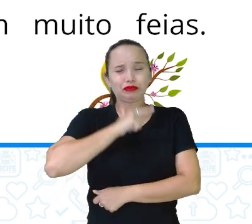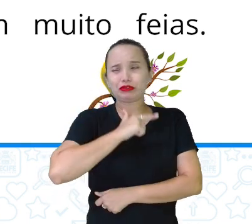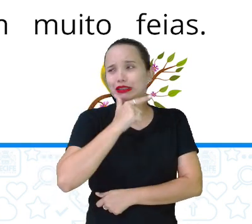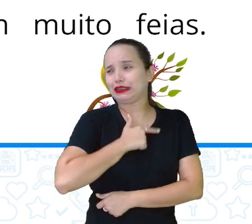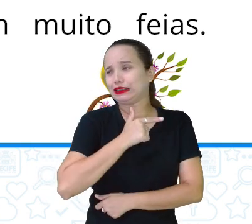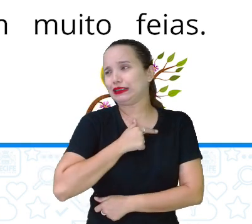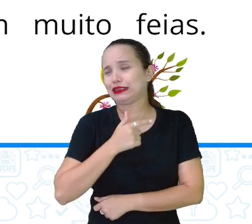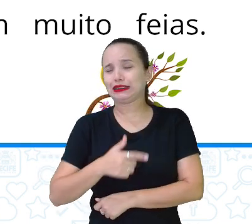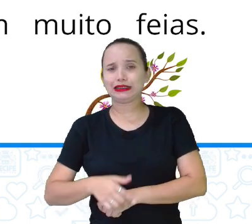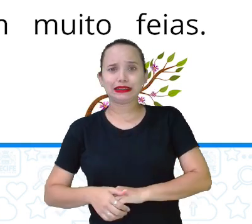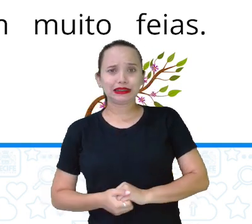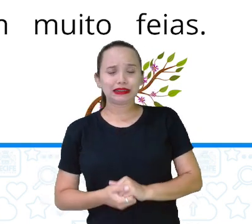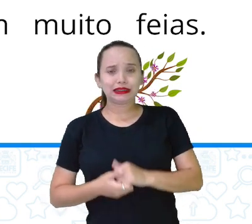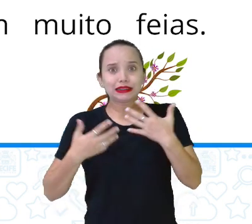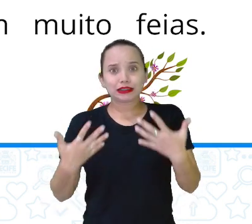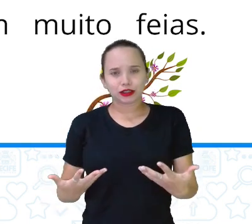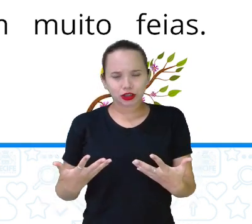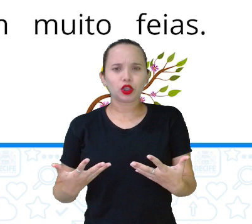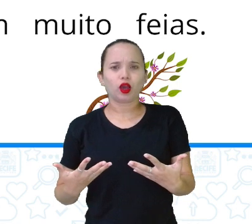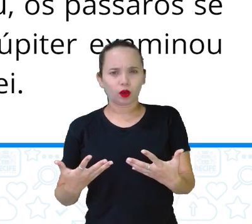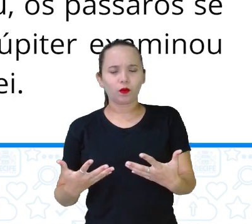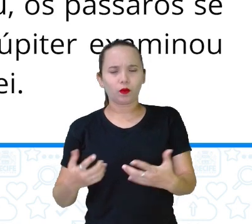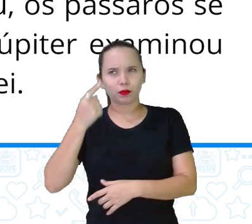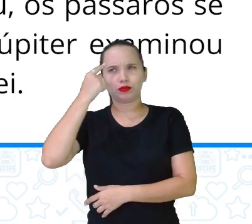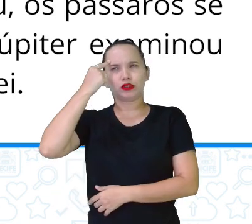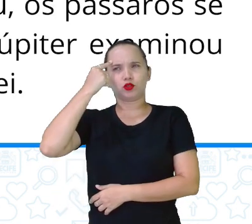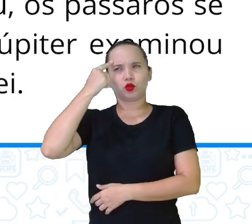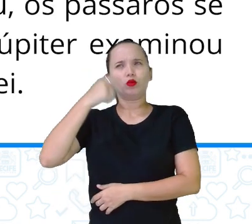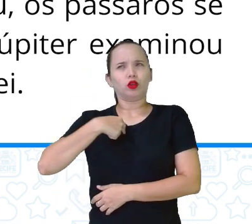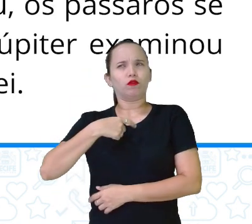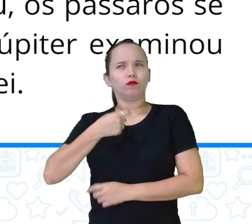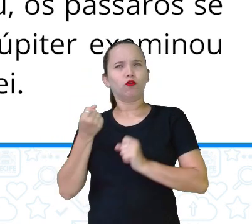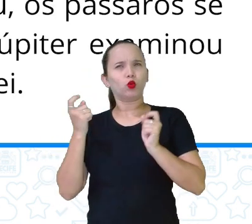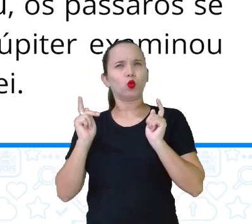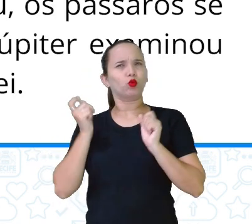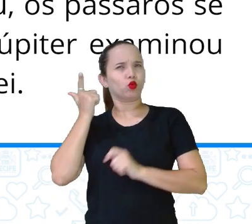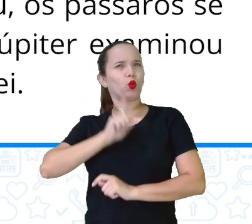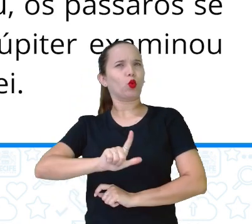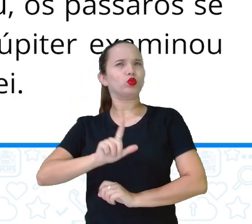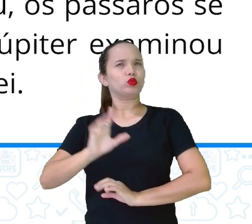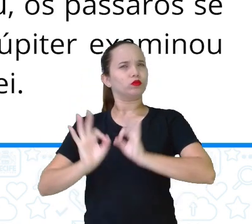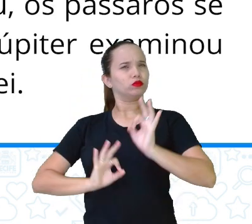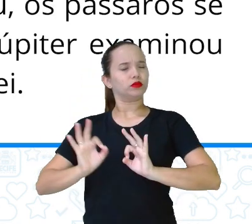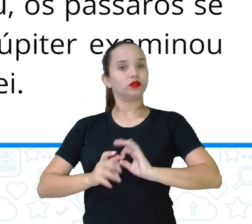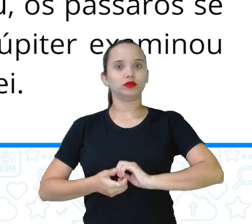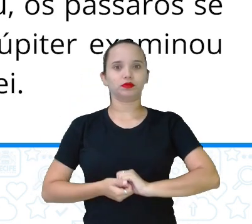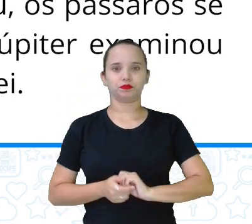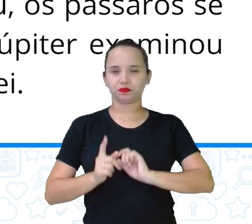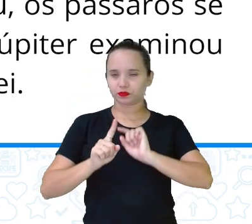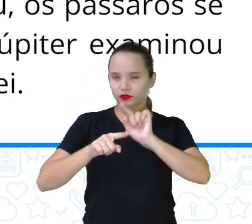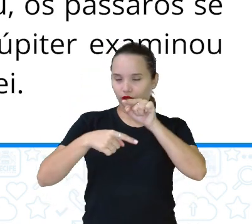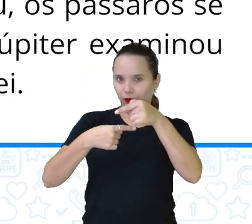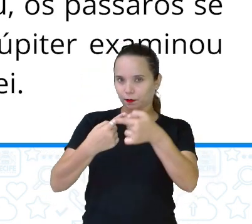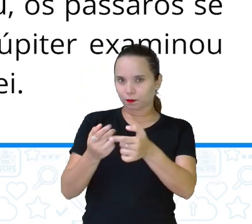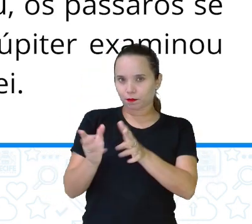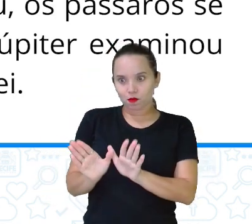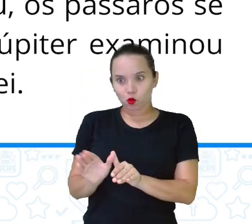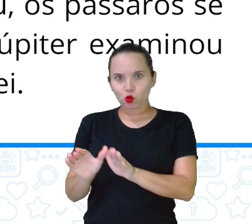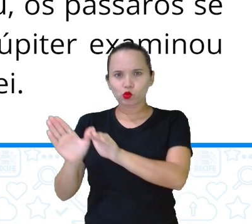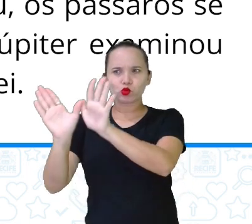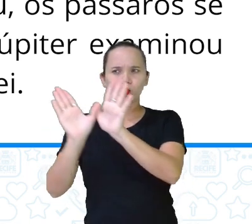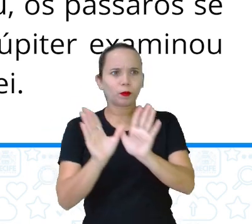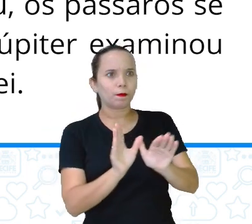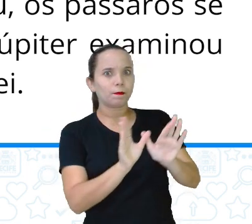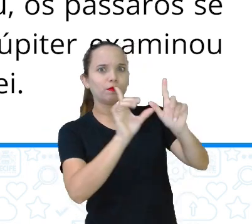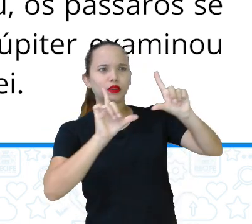feias. Vamos dar um jeito, pensou ela. Depois que os outros pássaros foram embora, Muitas